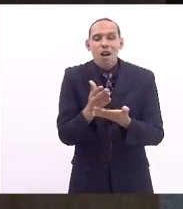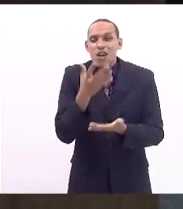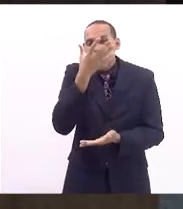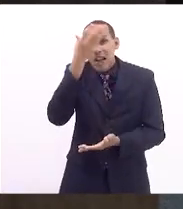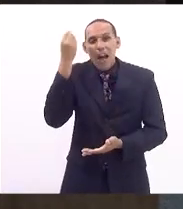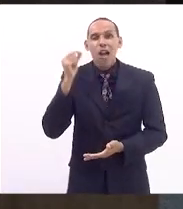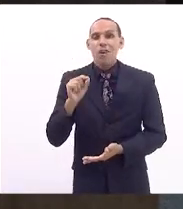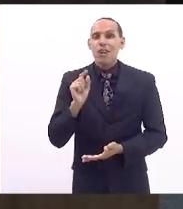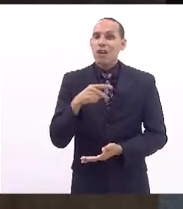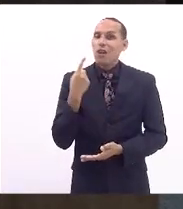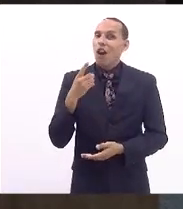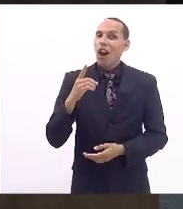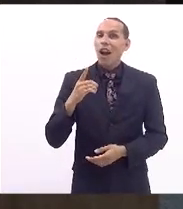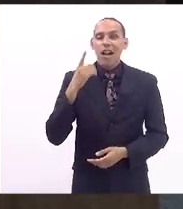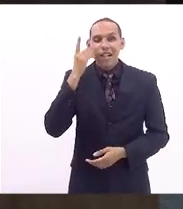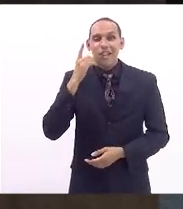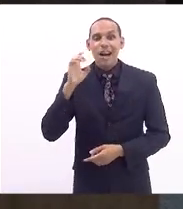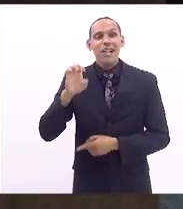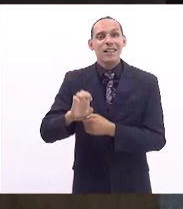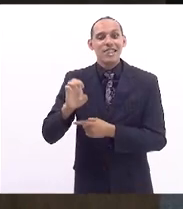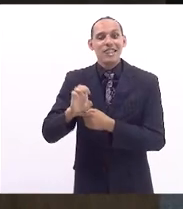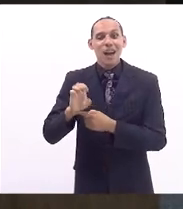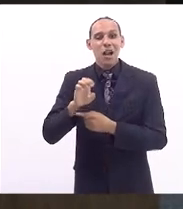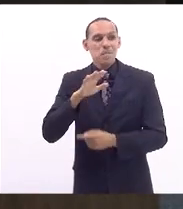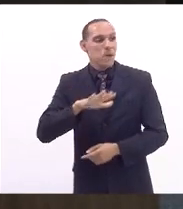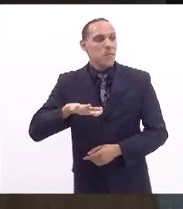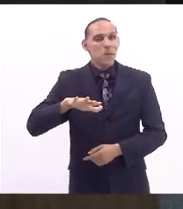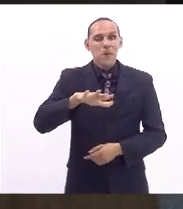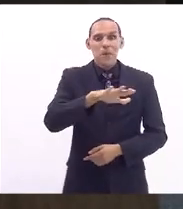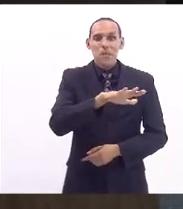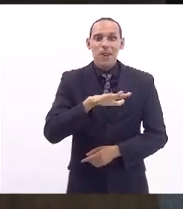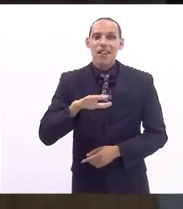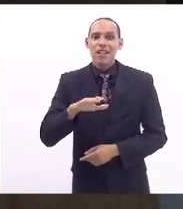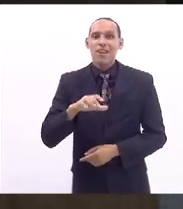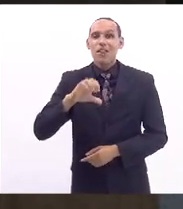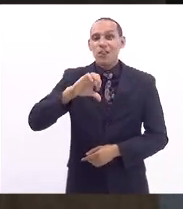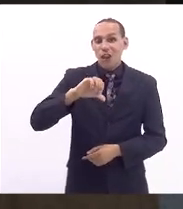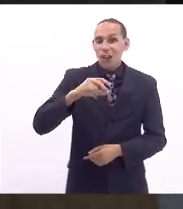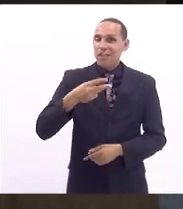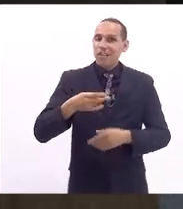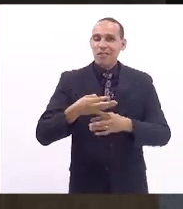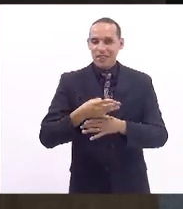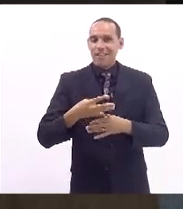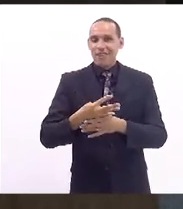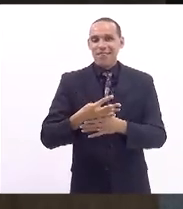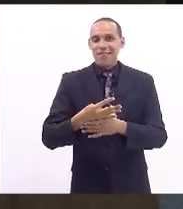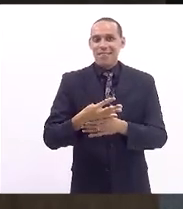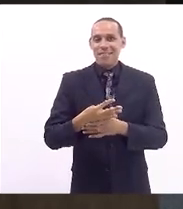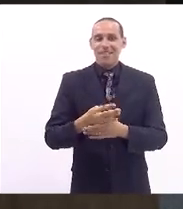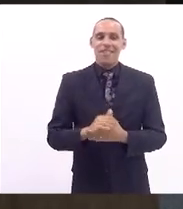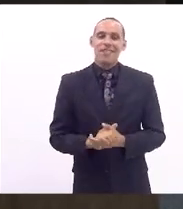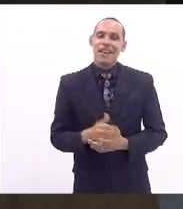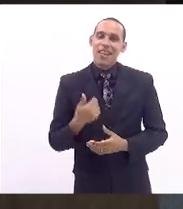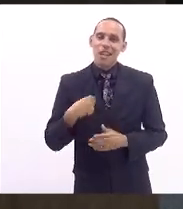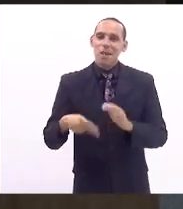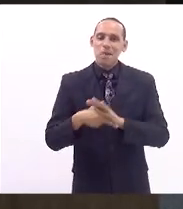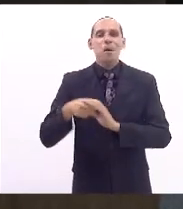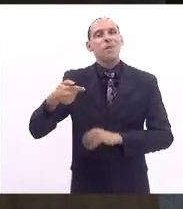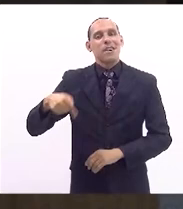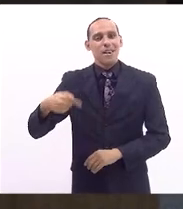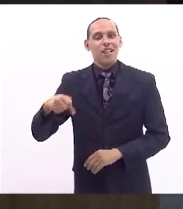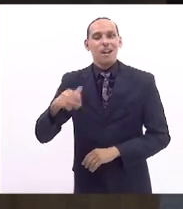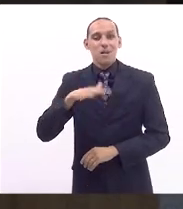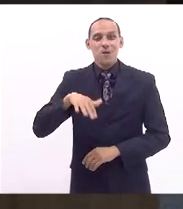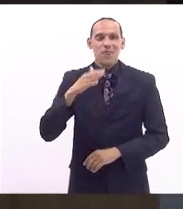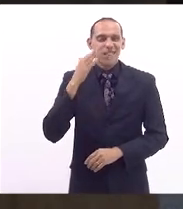nós somos deputados estaduais estado trabalhamos para o 92 municípios e eu como sou de Queimados